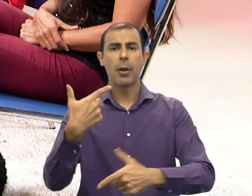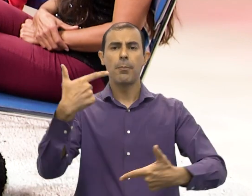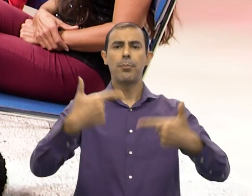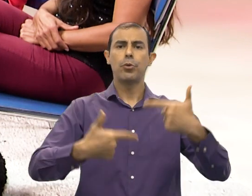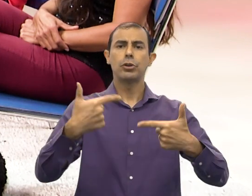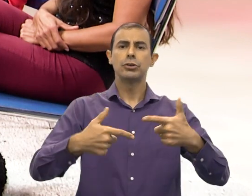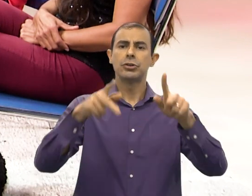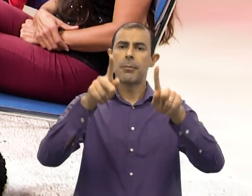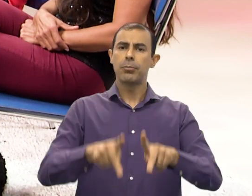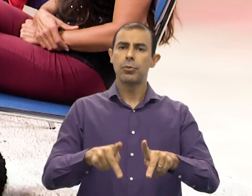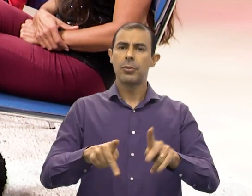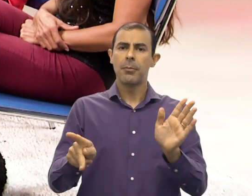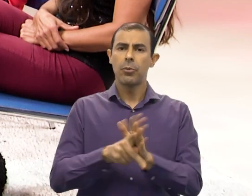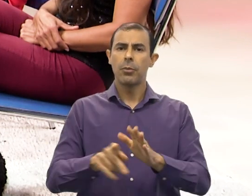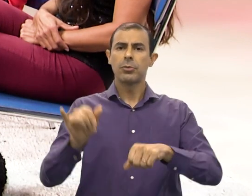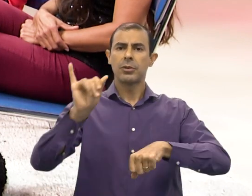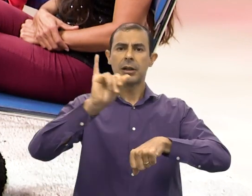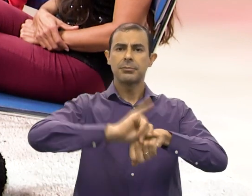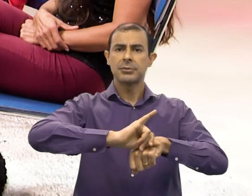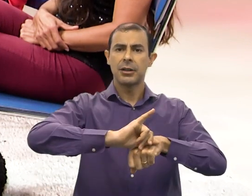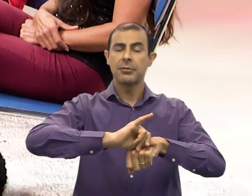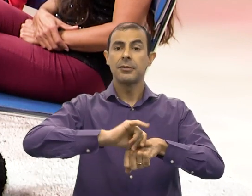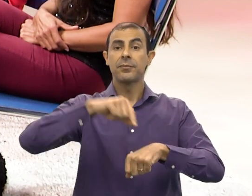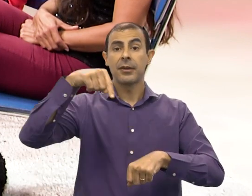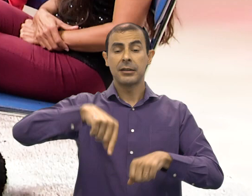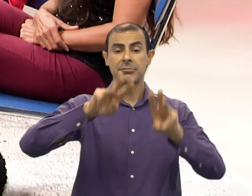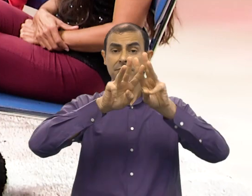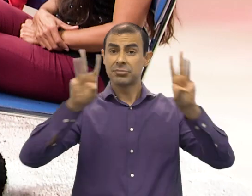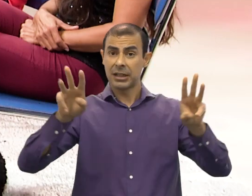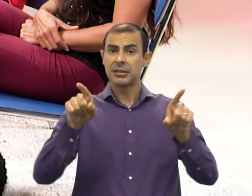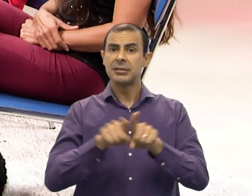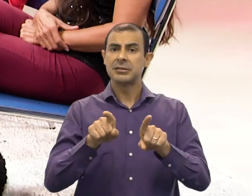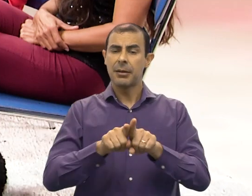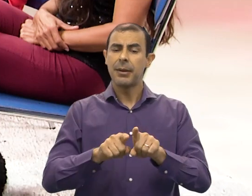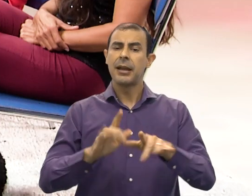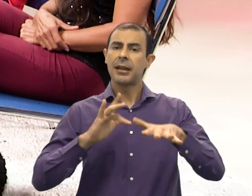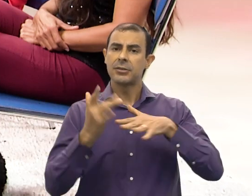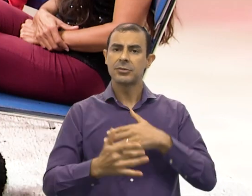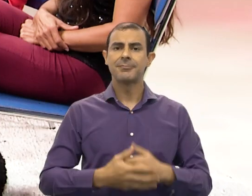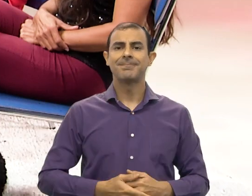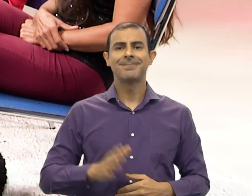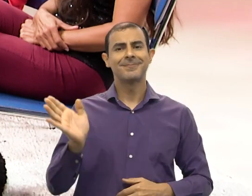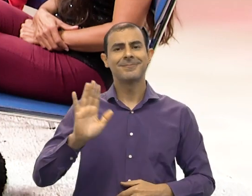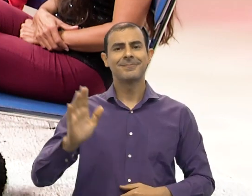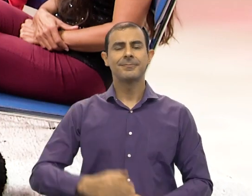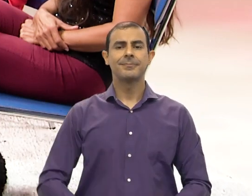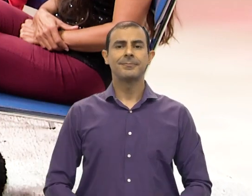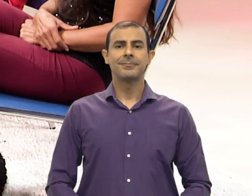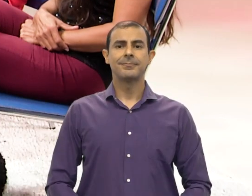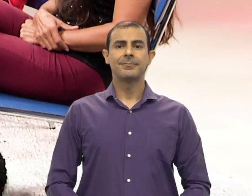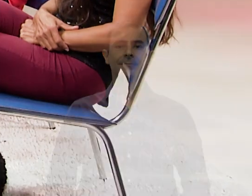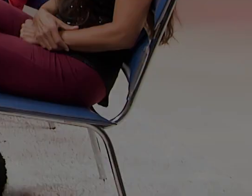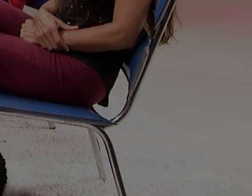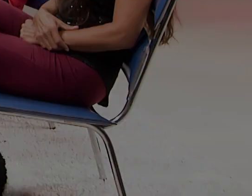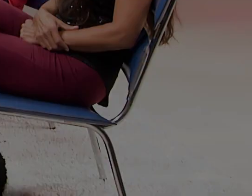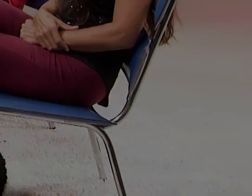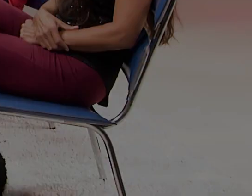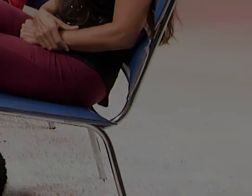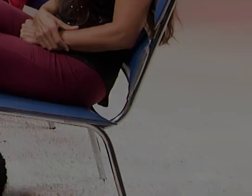na criação de políticas públicas para a capital pelo site e pelas redes sociais. E até mais!